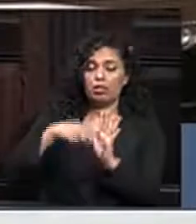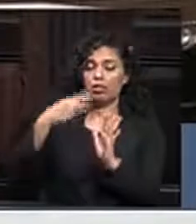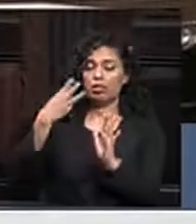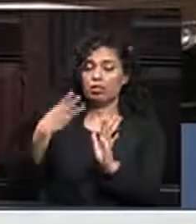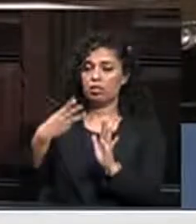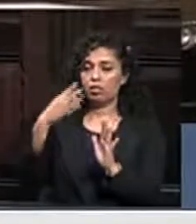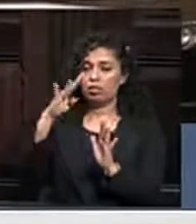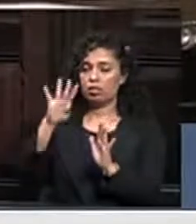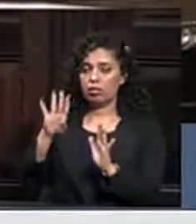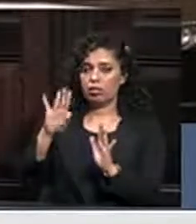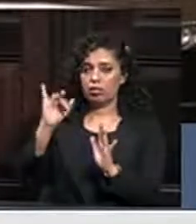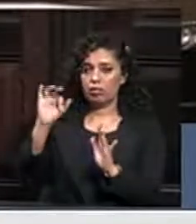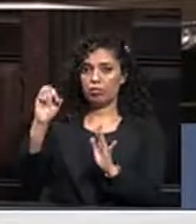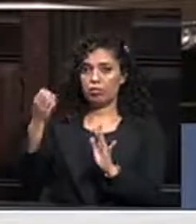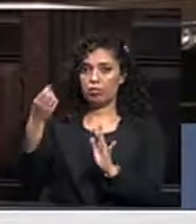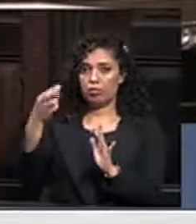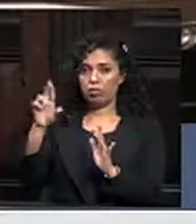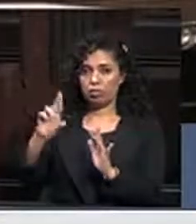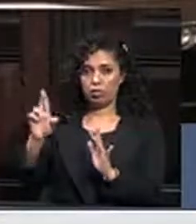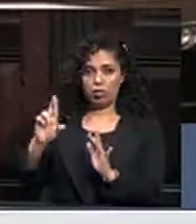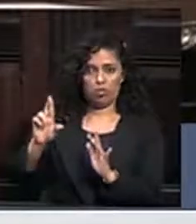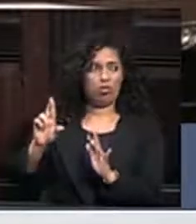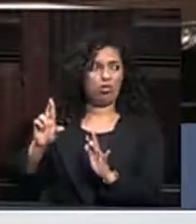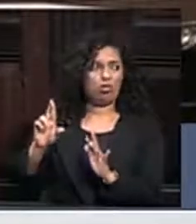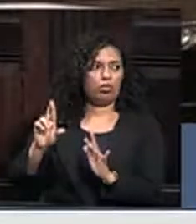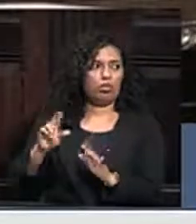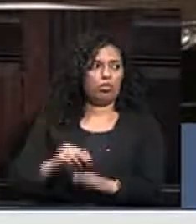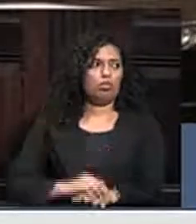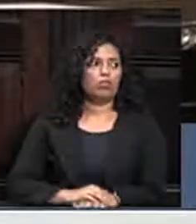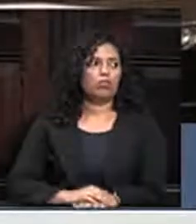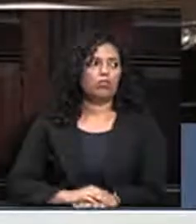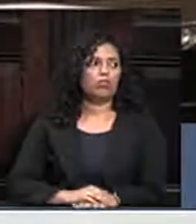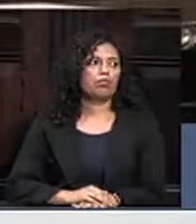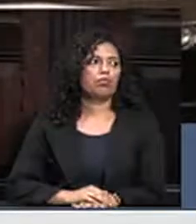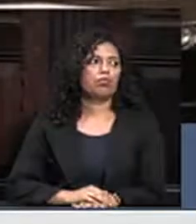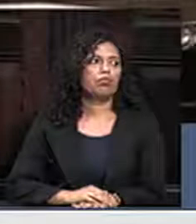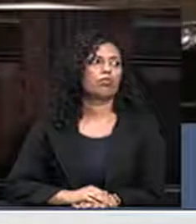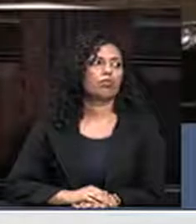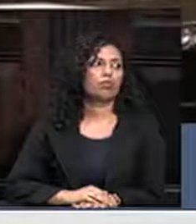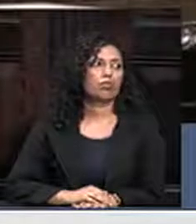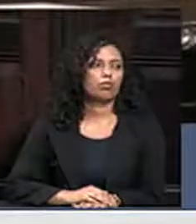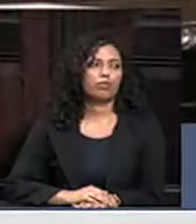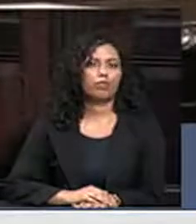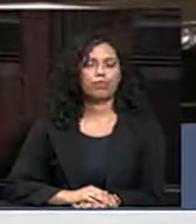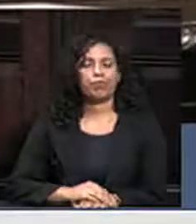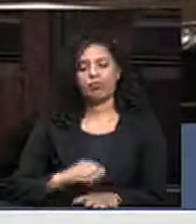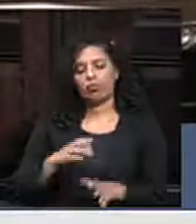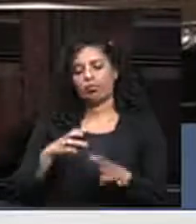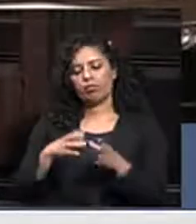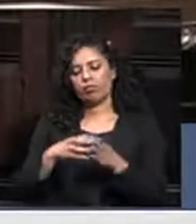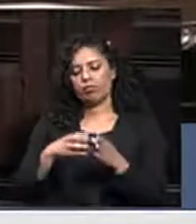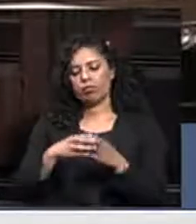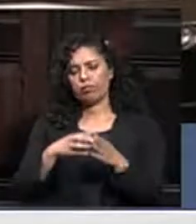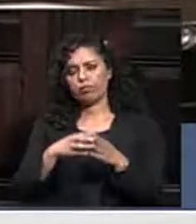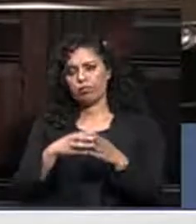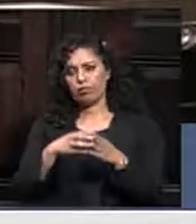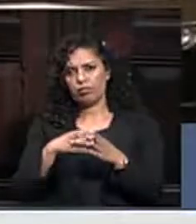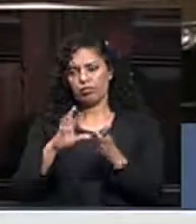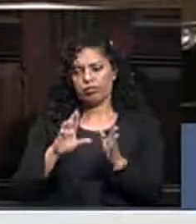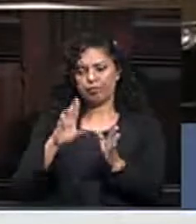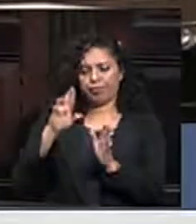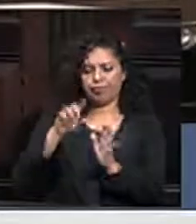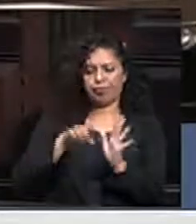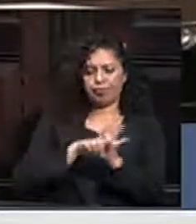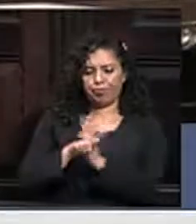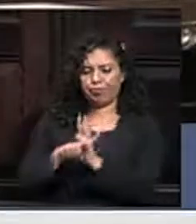2.168 milhões de reais nessas ações. Quando o comitê examina as